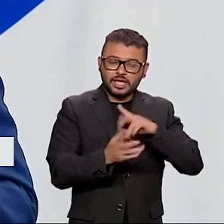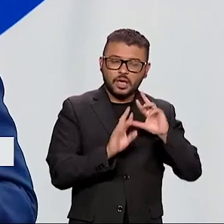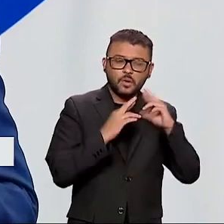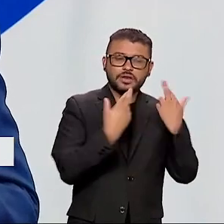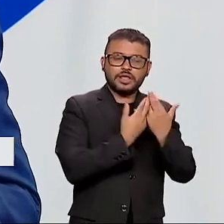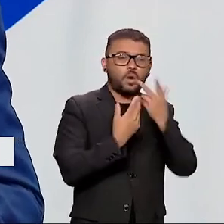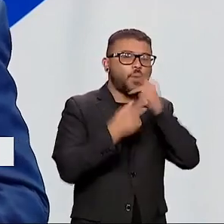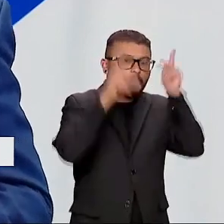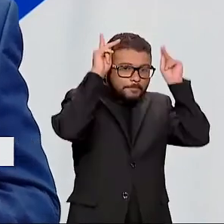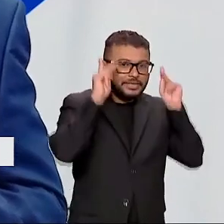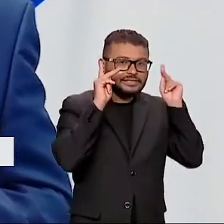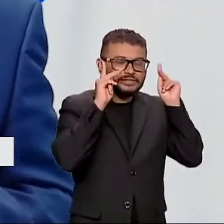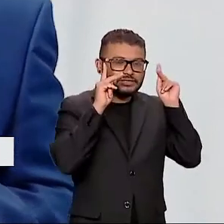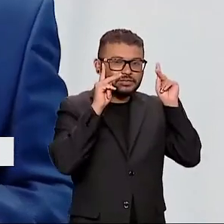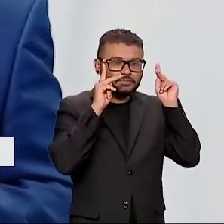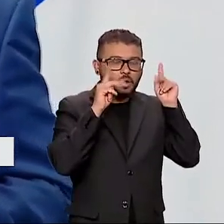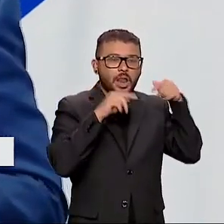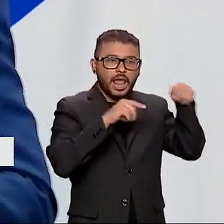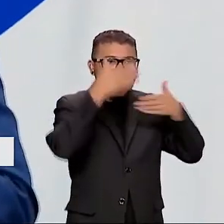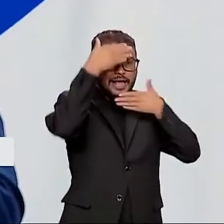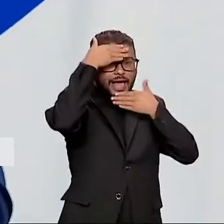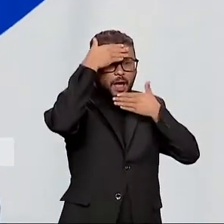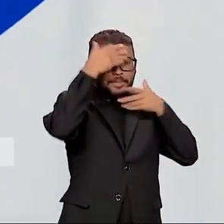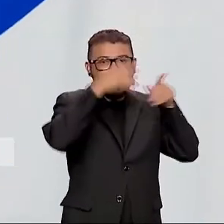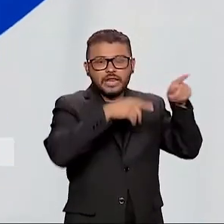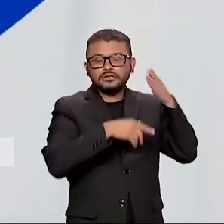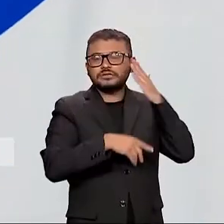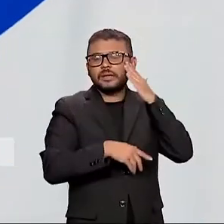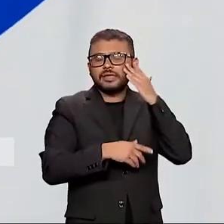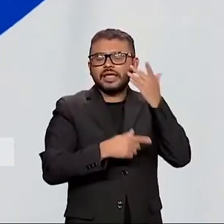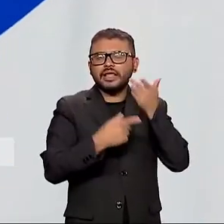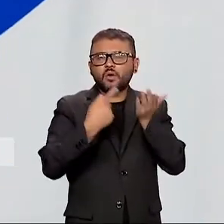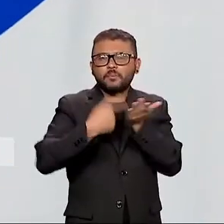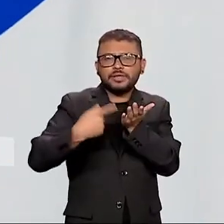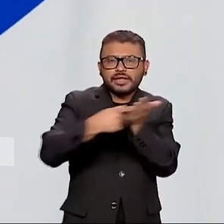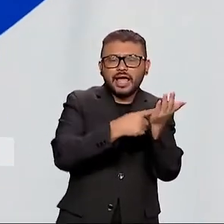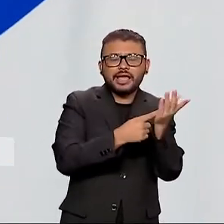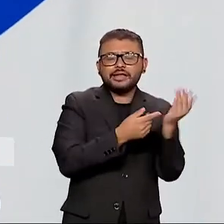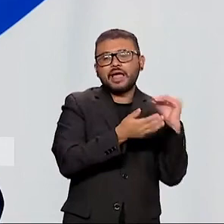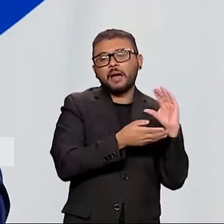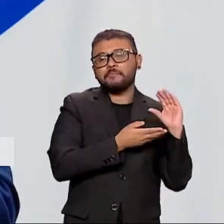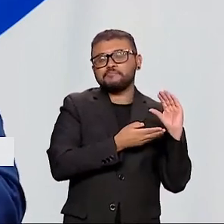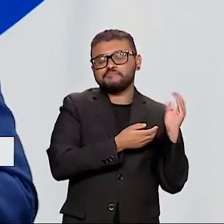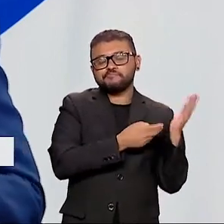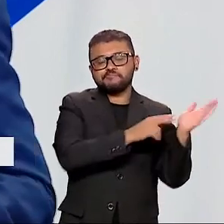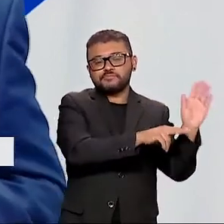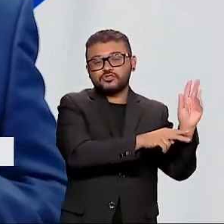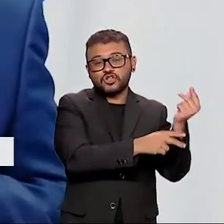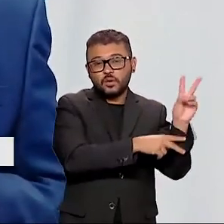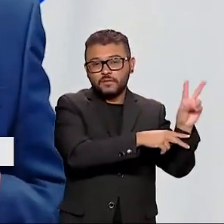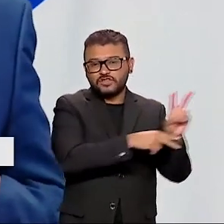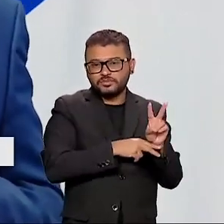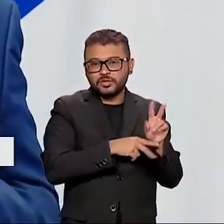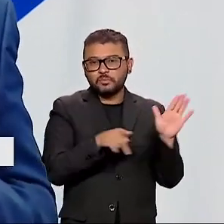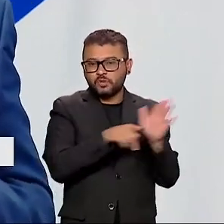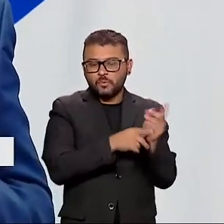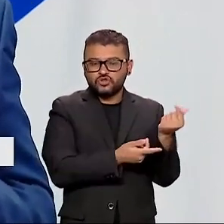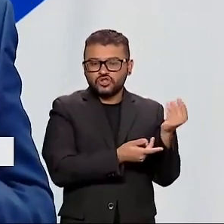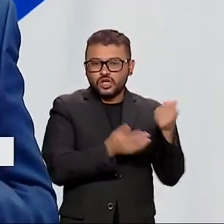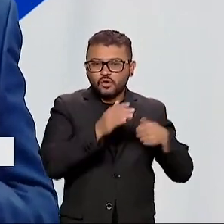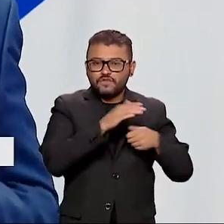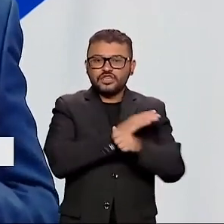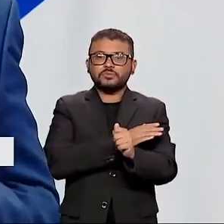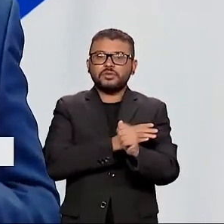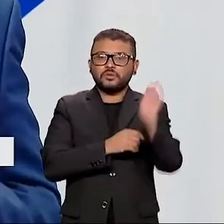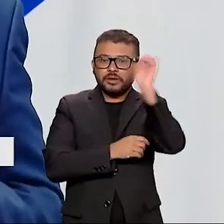com um príncipe da Arábia Saudita que queria discutir investimento no Brasil. E eu quero conversar com todas as pessoas que